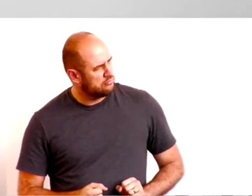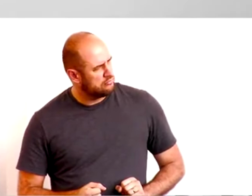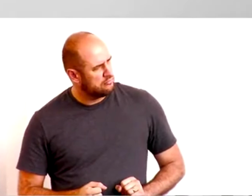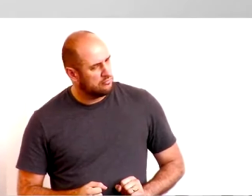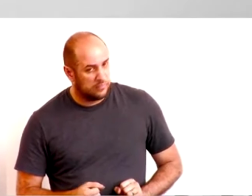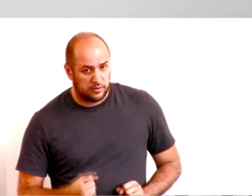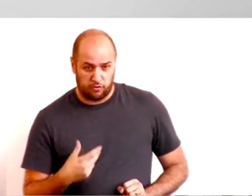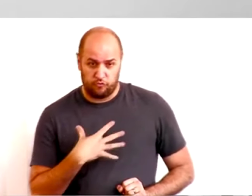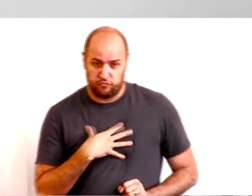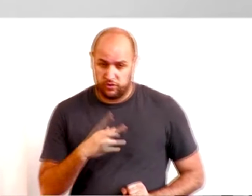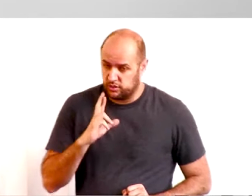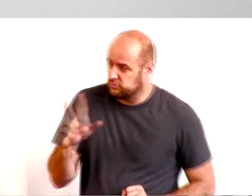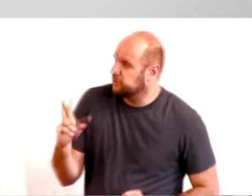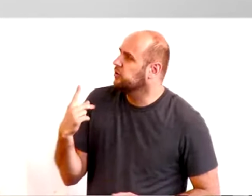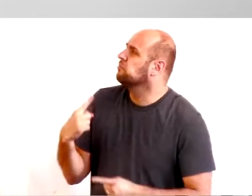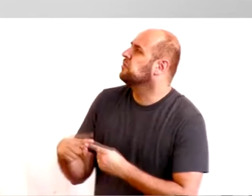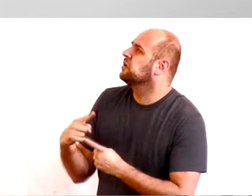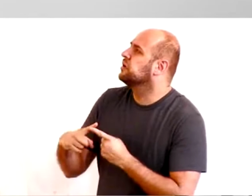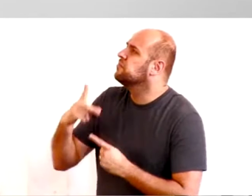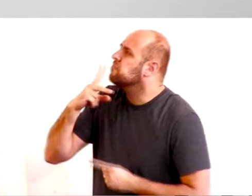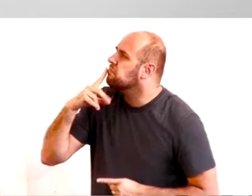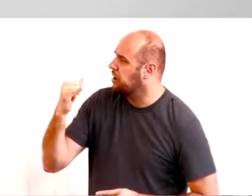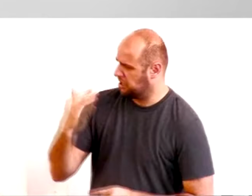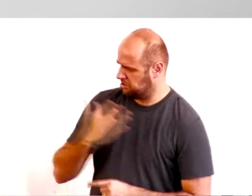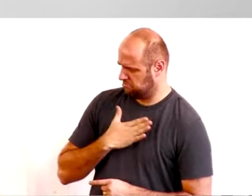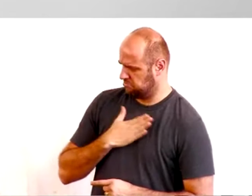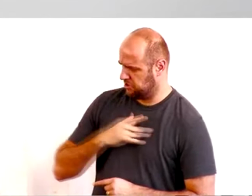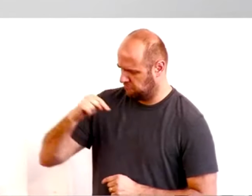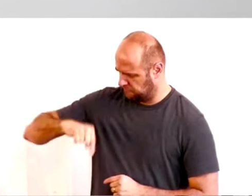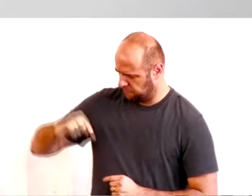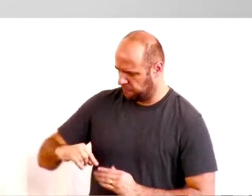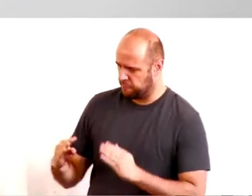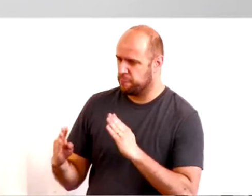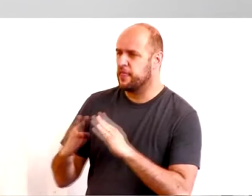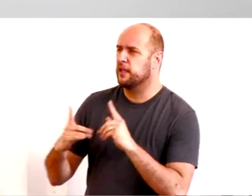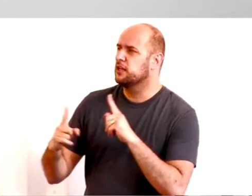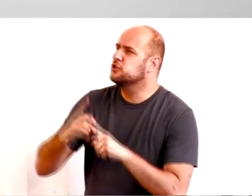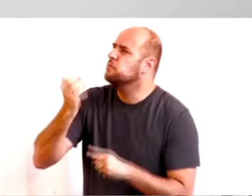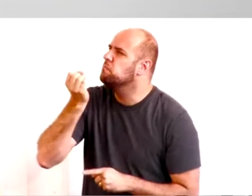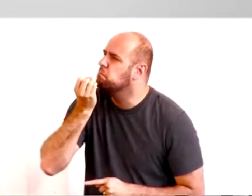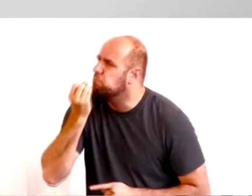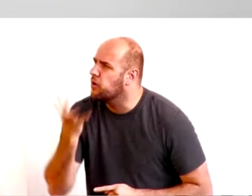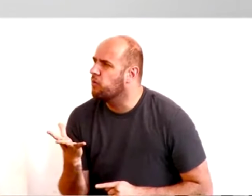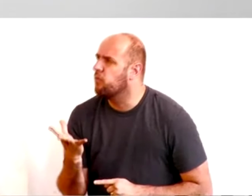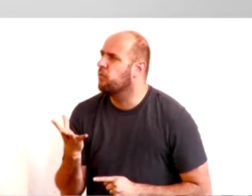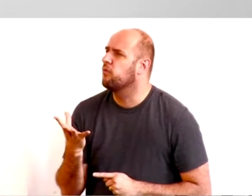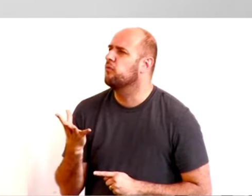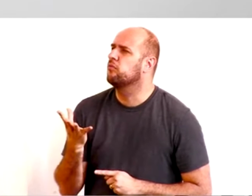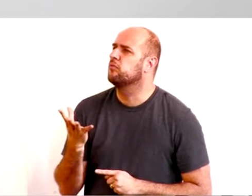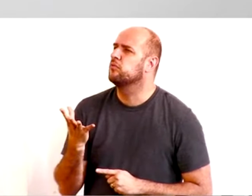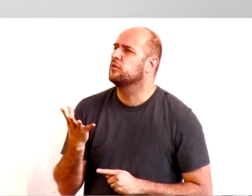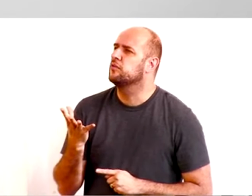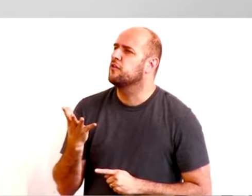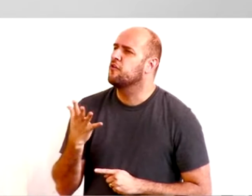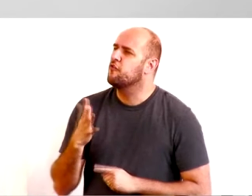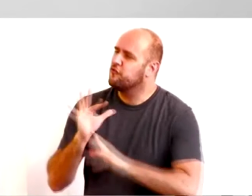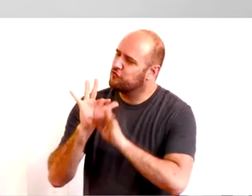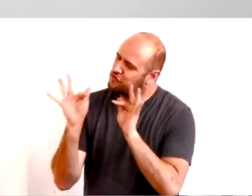E eles disseram: pastor, porque o meu pai na igreja é bondoso, é gentil com